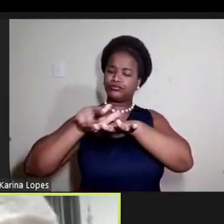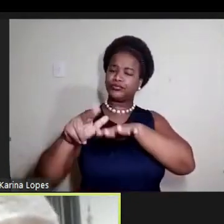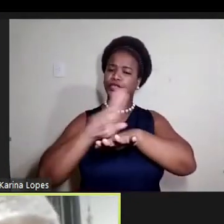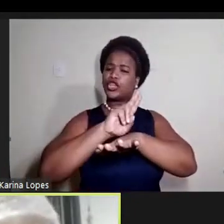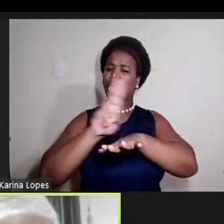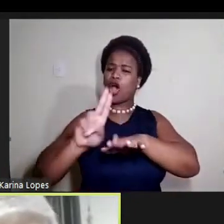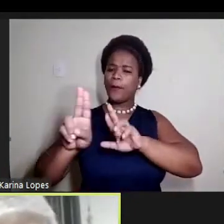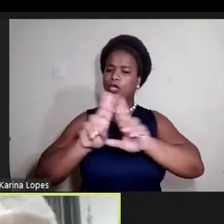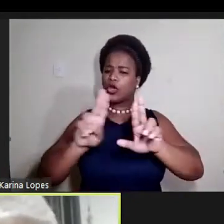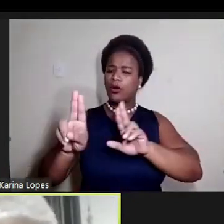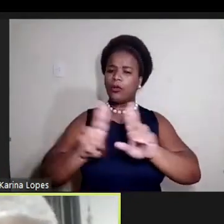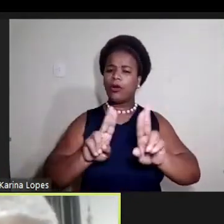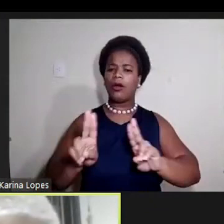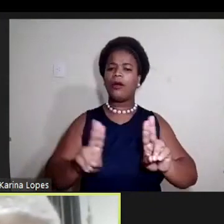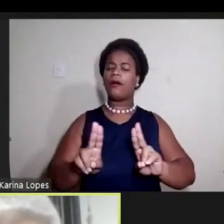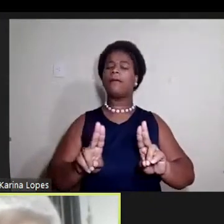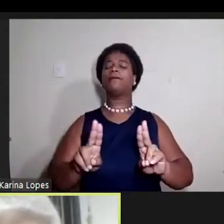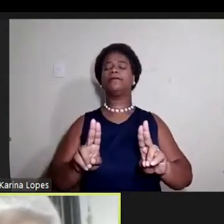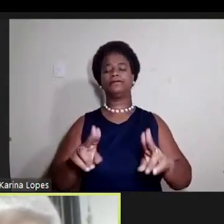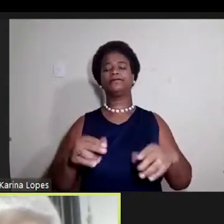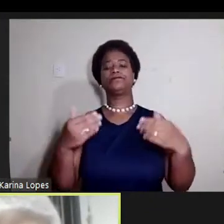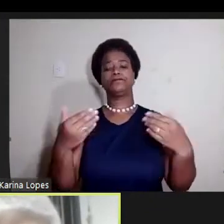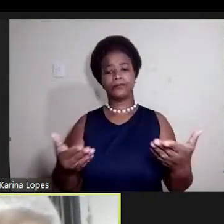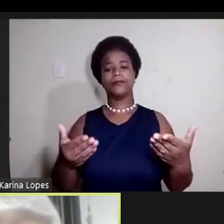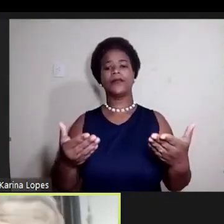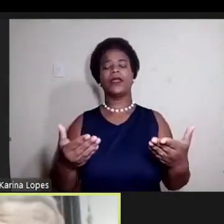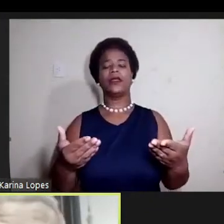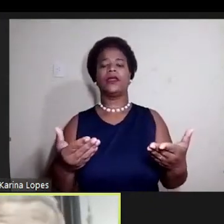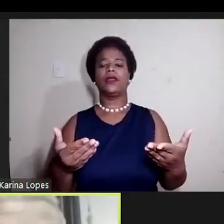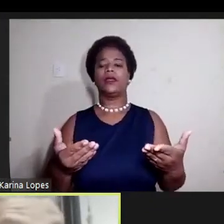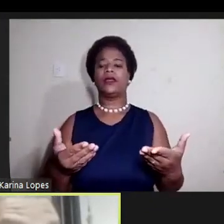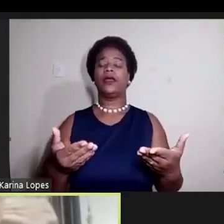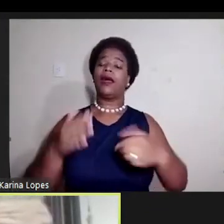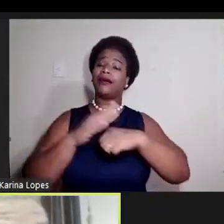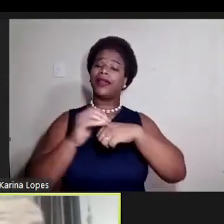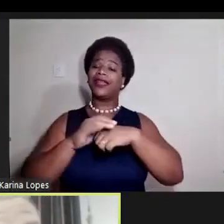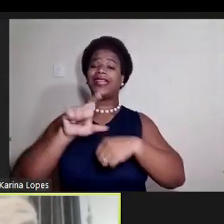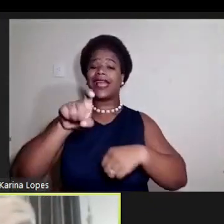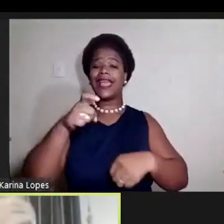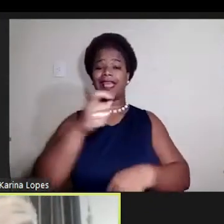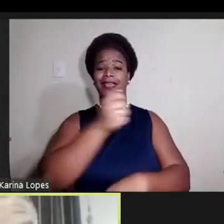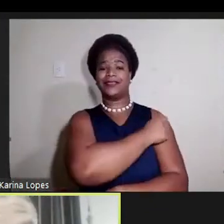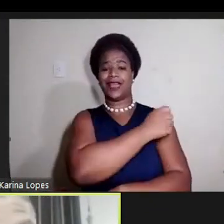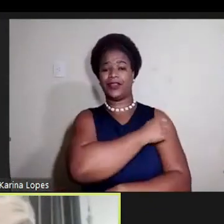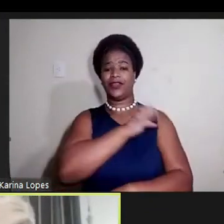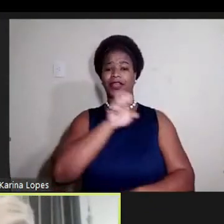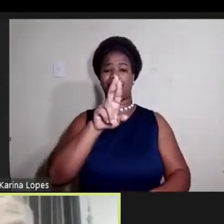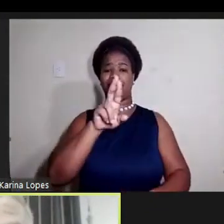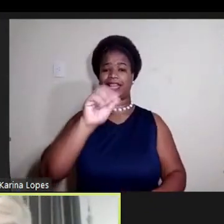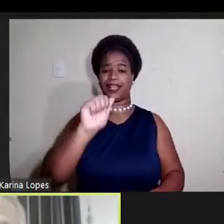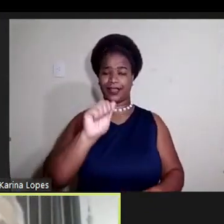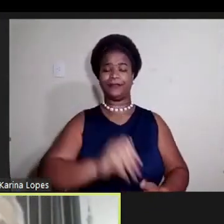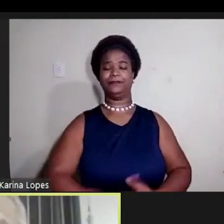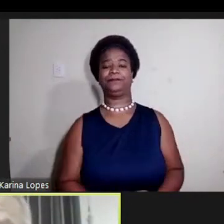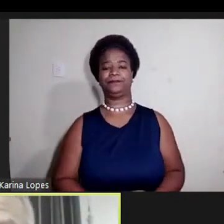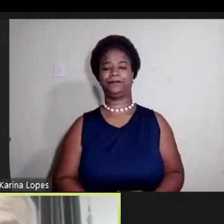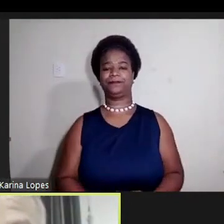Zé Paulo, Beatriz, querida ex-aluna Érica Campelo,